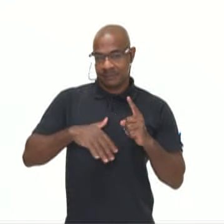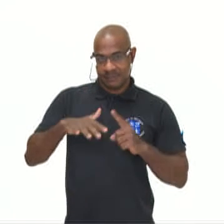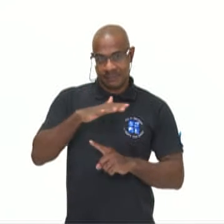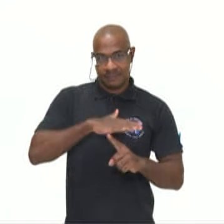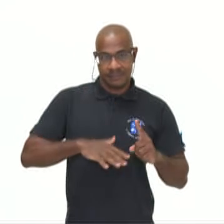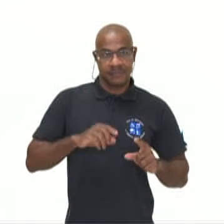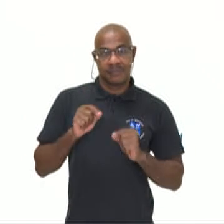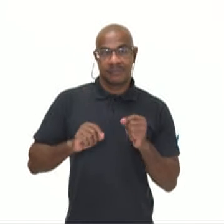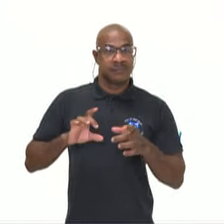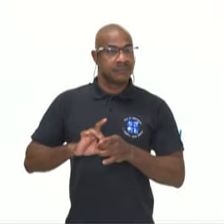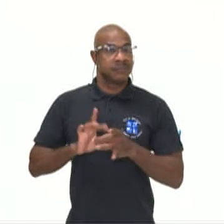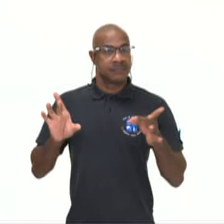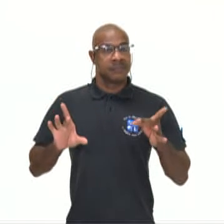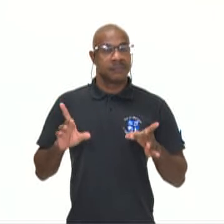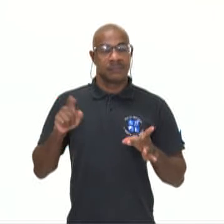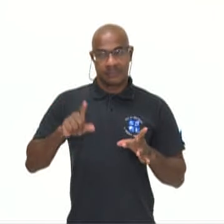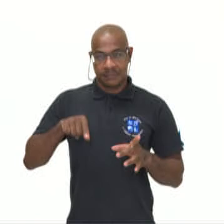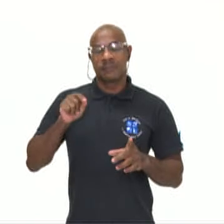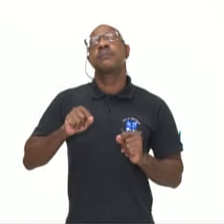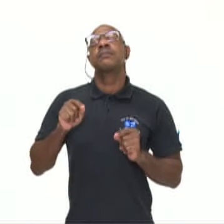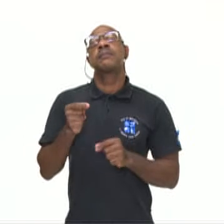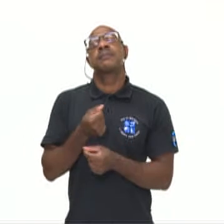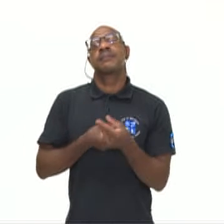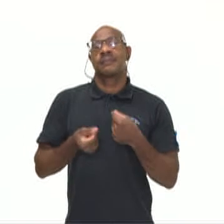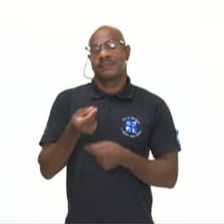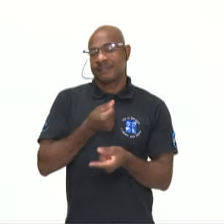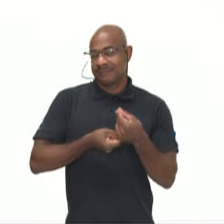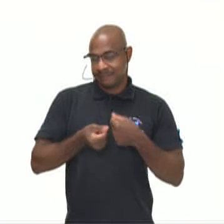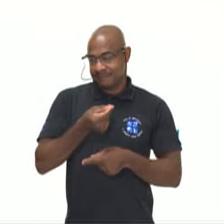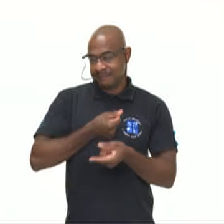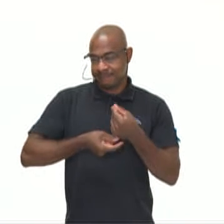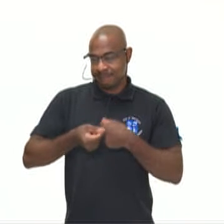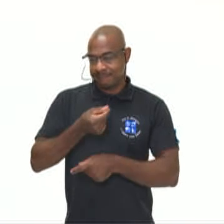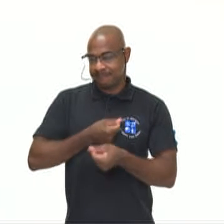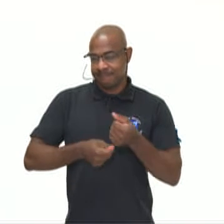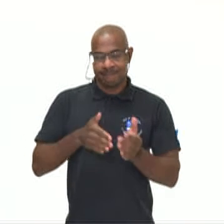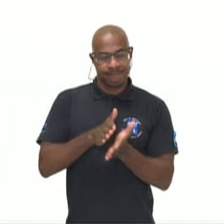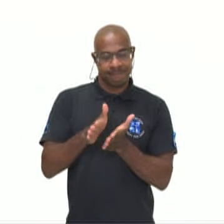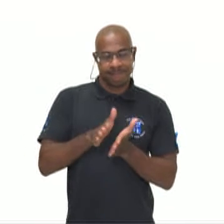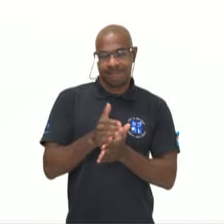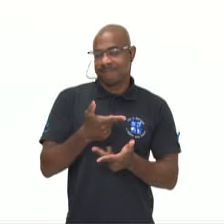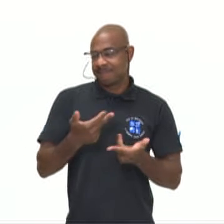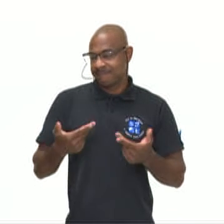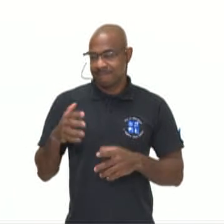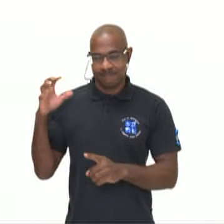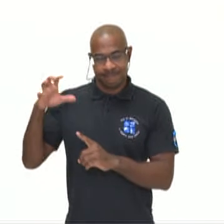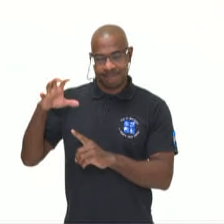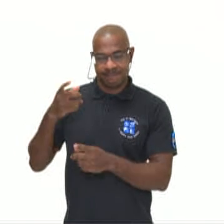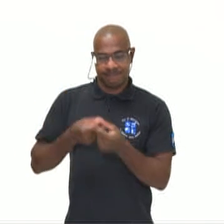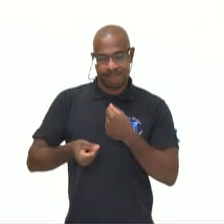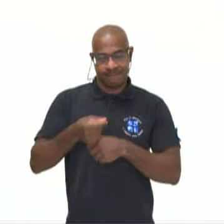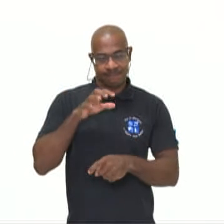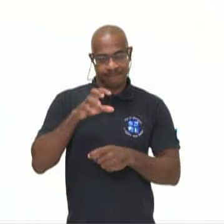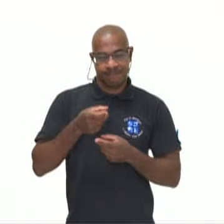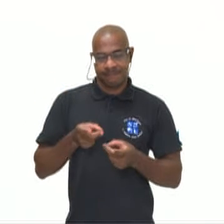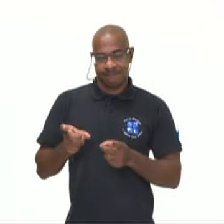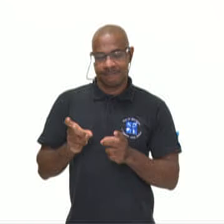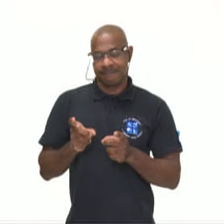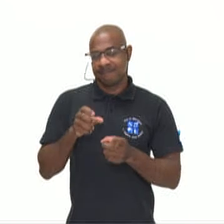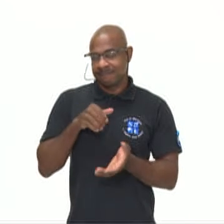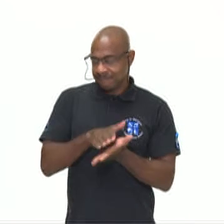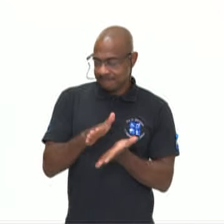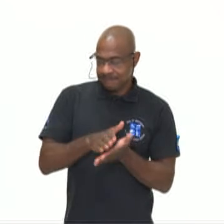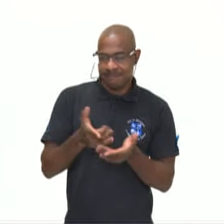o estado liberal são capitalistas. No entanto, o estado de bem-estar social possui